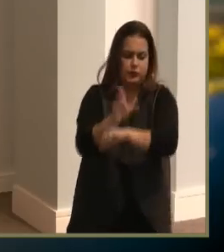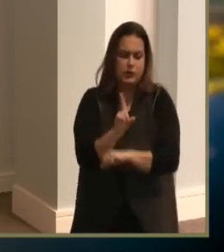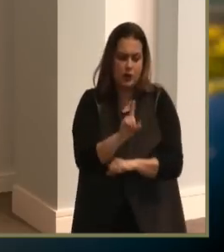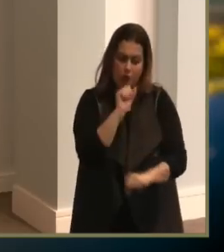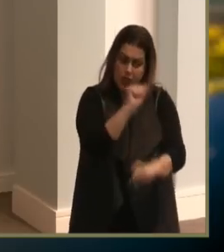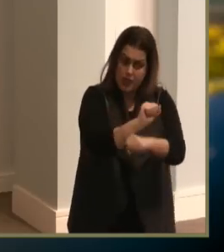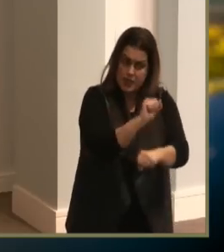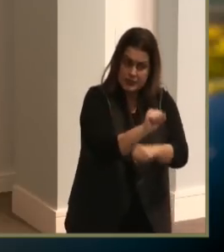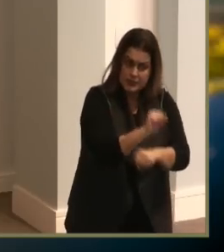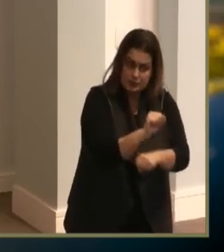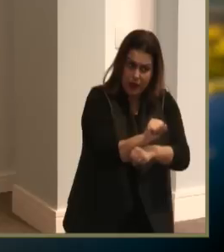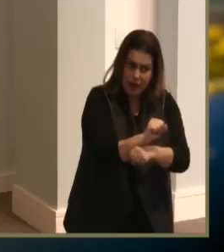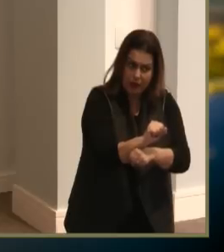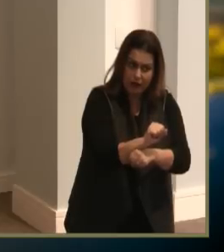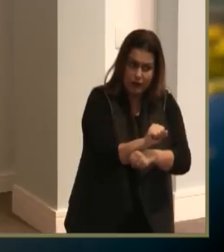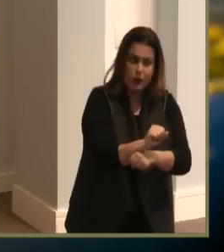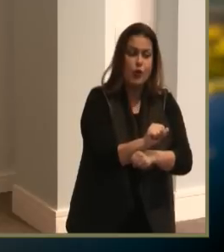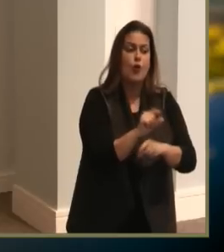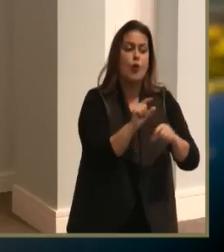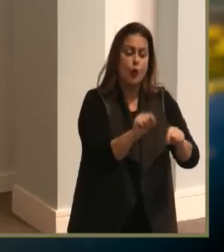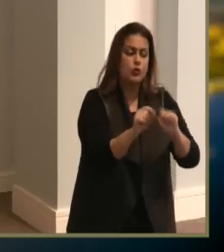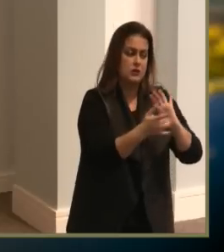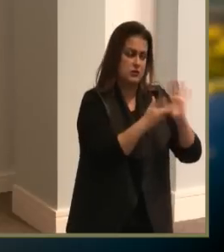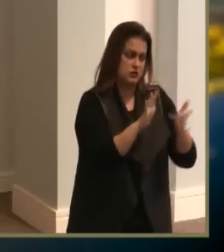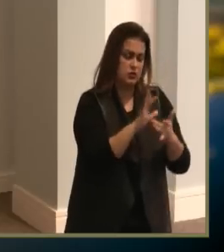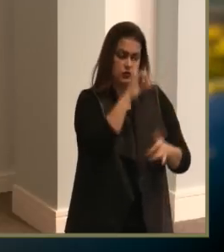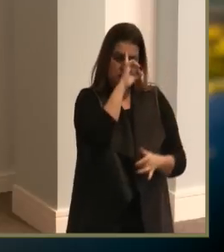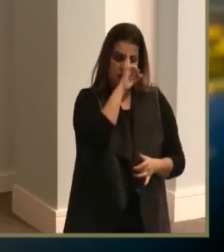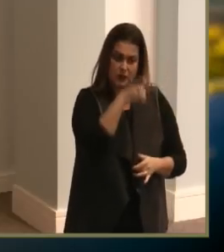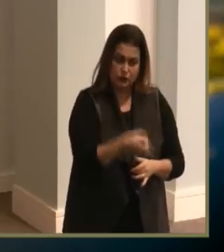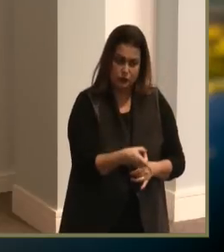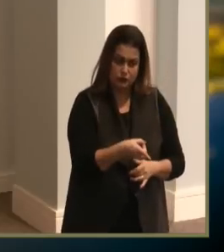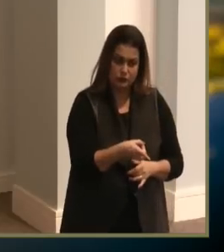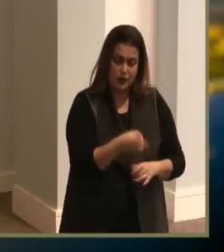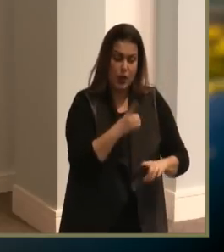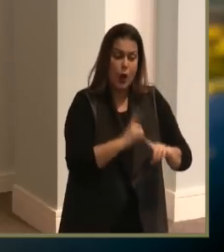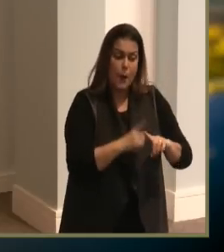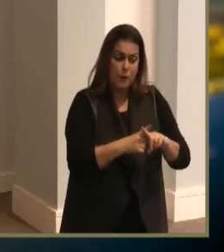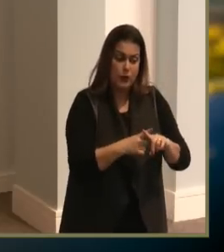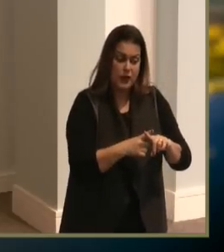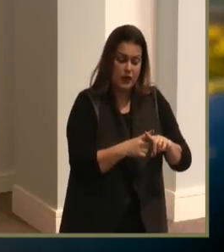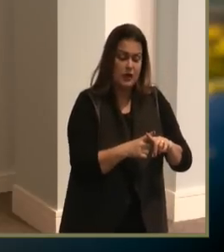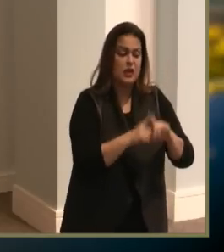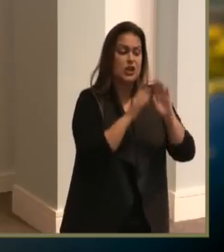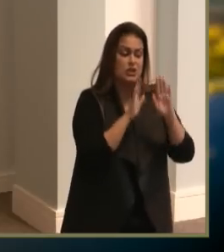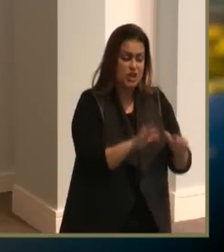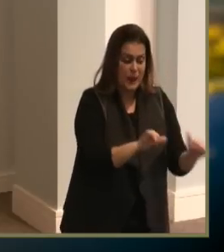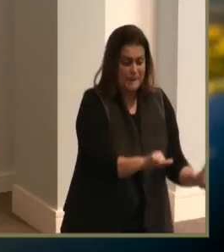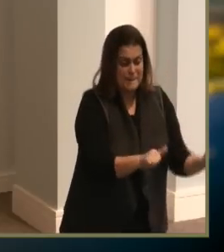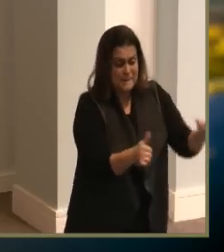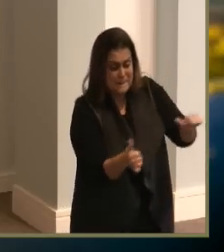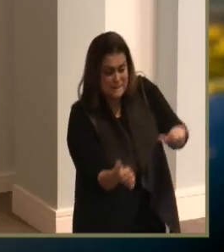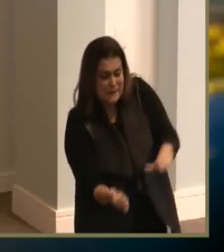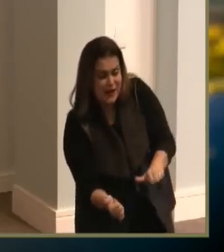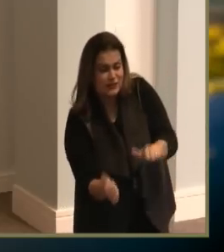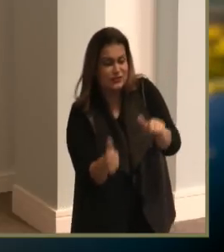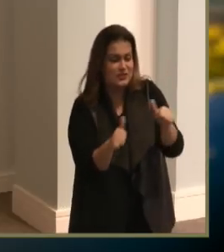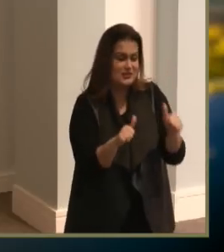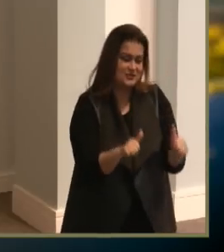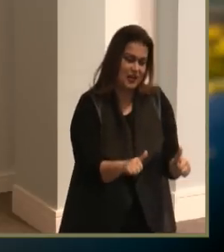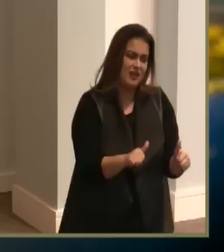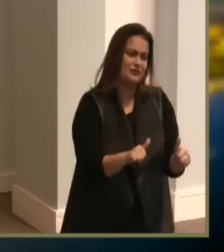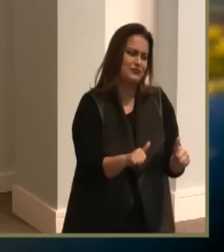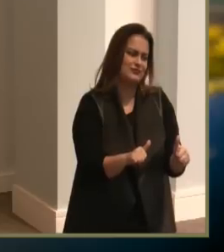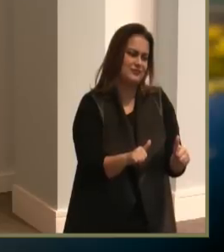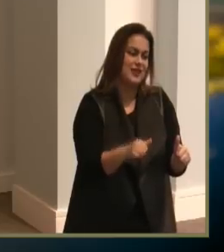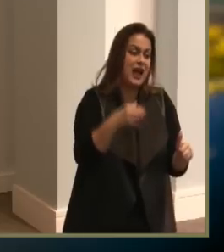qual disse ele: de mim ouvistes. Porque, na verdade, João batizou com água, mas vós sereis batizados no Espírito dentro de poucos